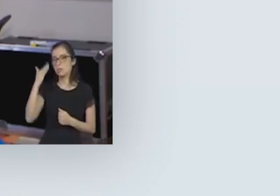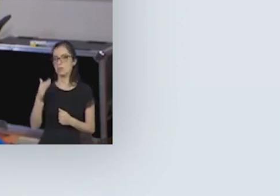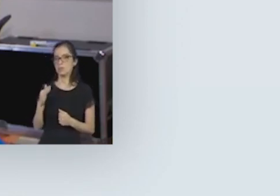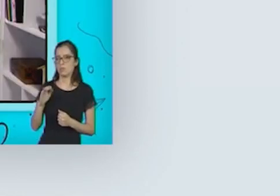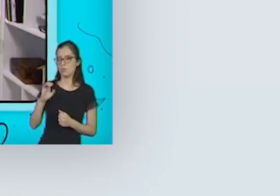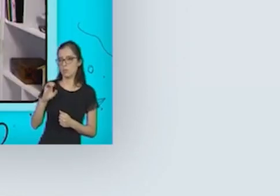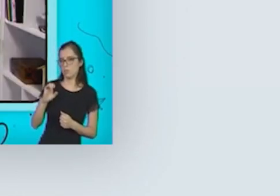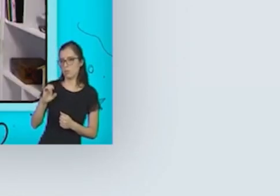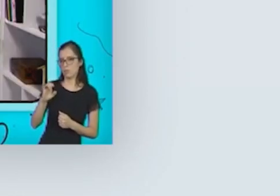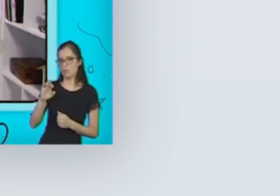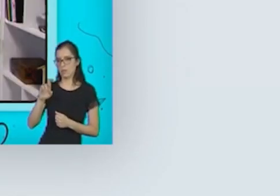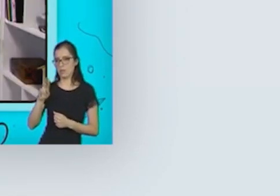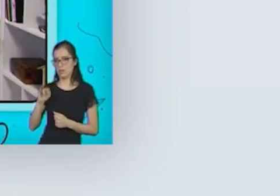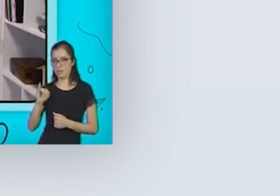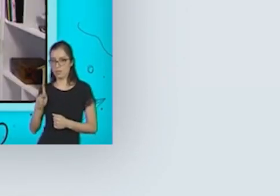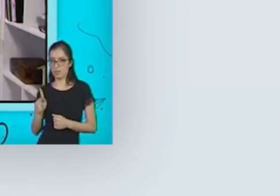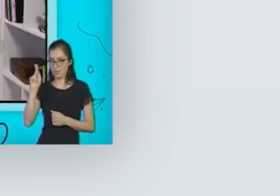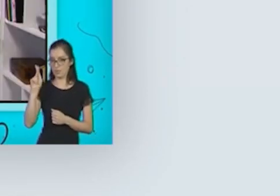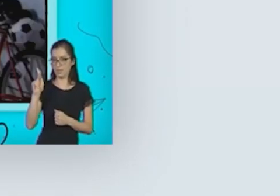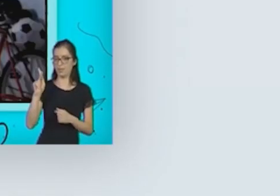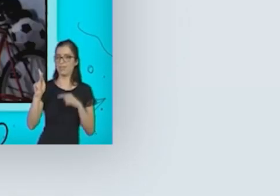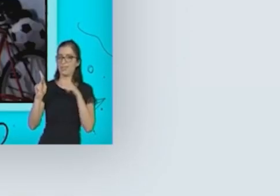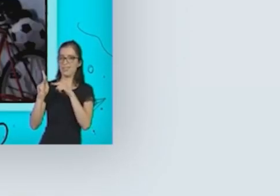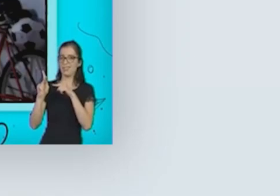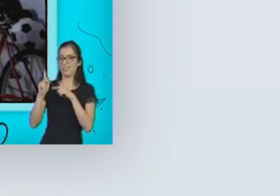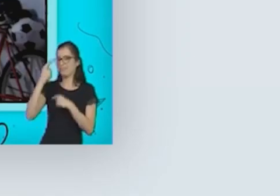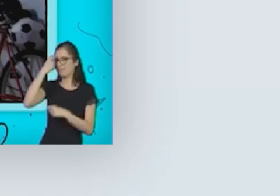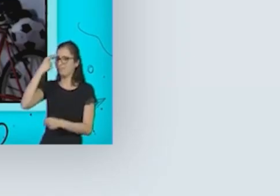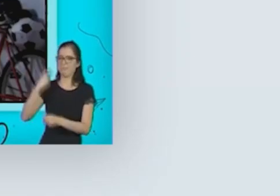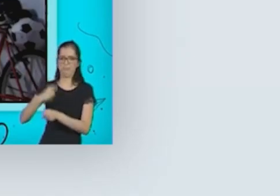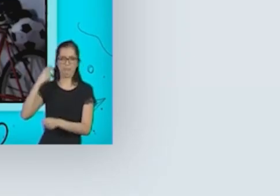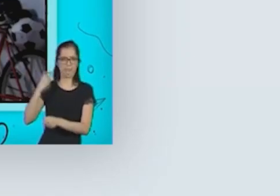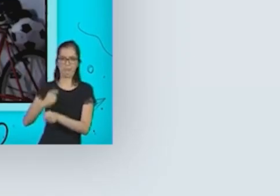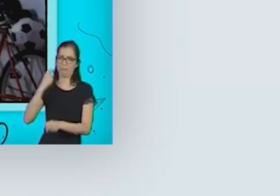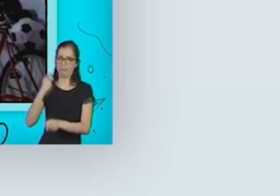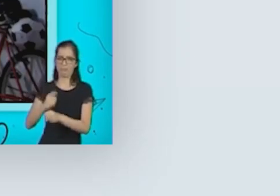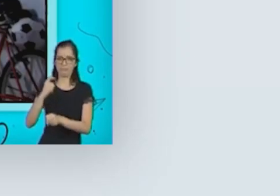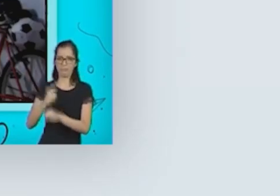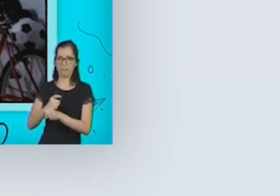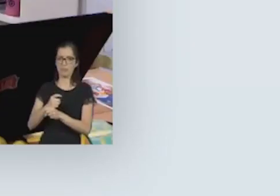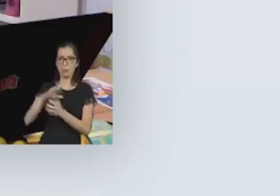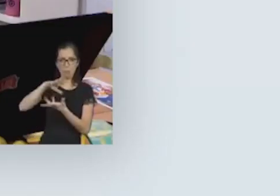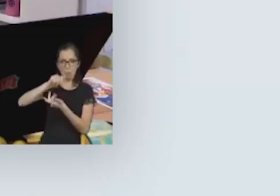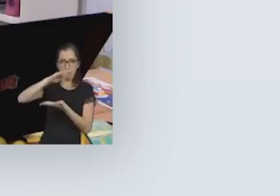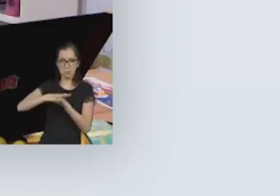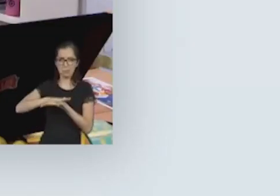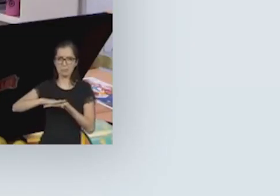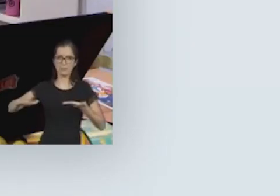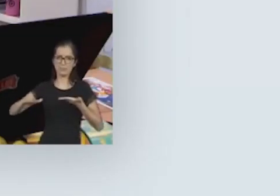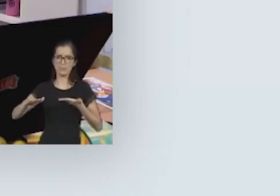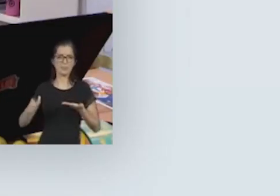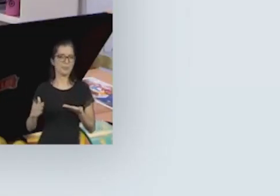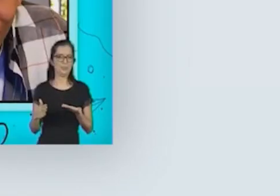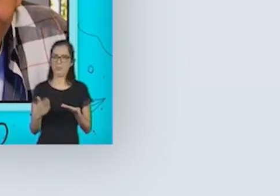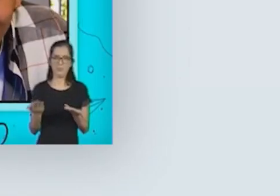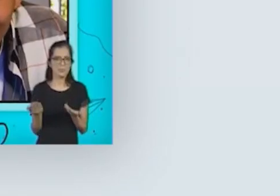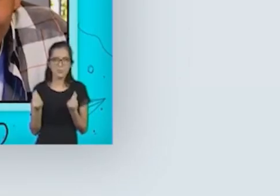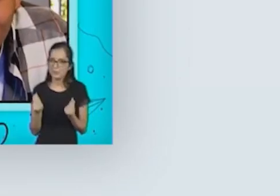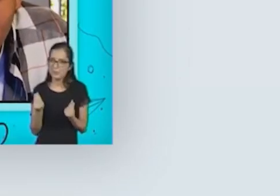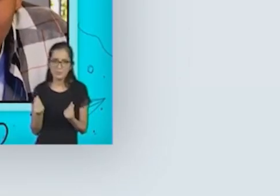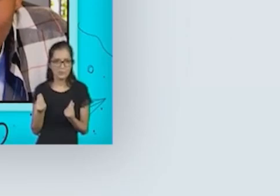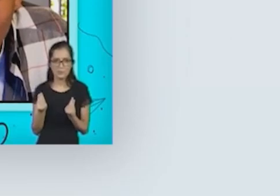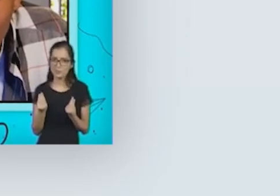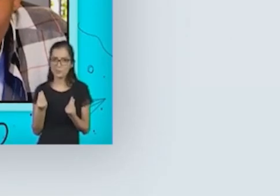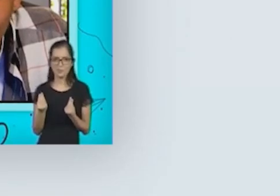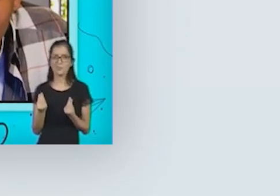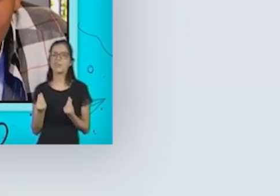sem noção, né? Oi? Ele vai continuar acreditando nesse papo de terra plana. Eu fico irritada só de ouvir essas palavras. Olha,